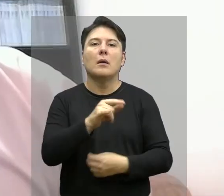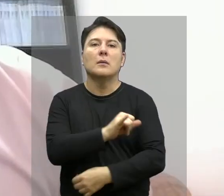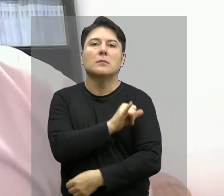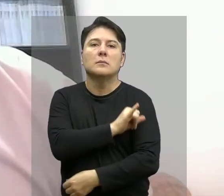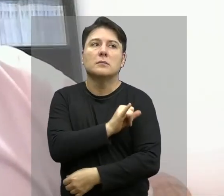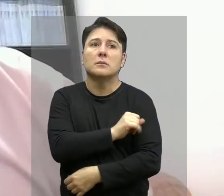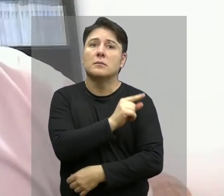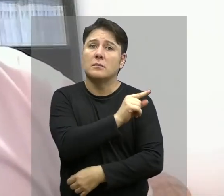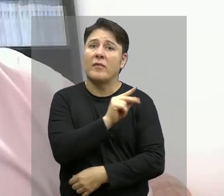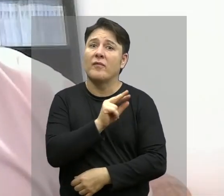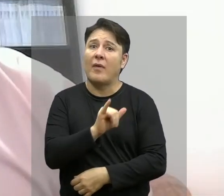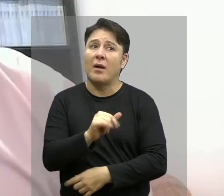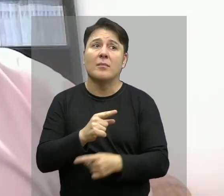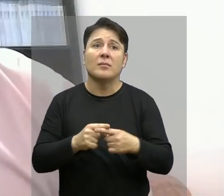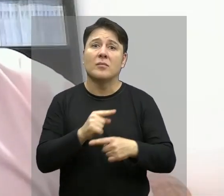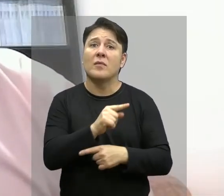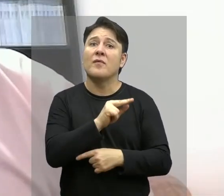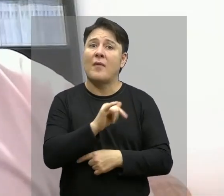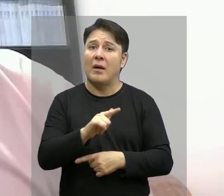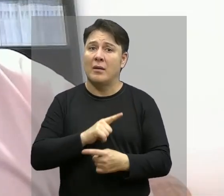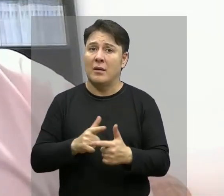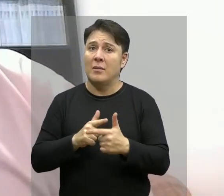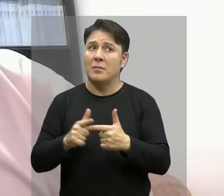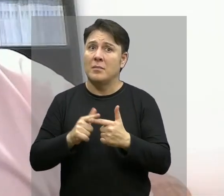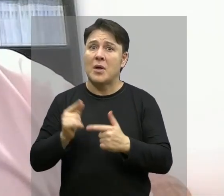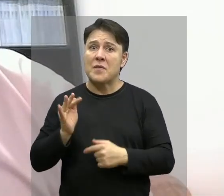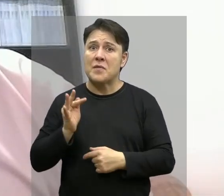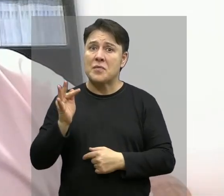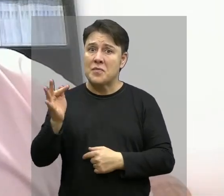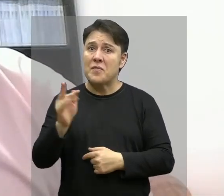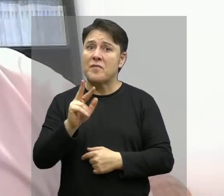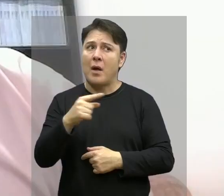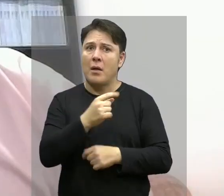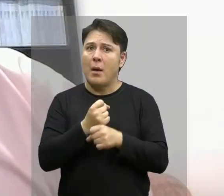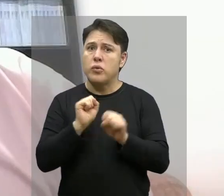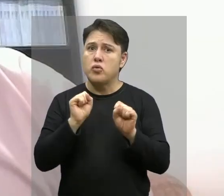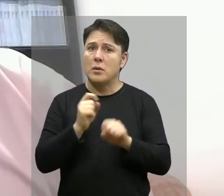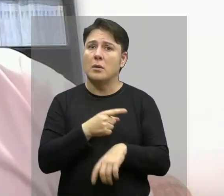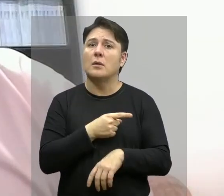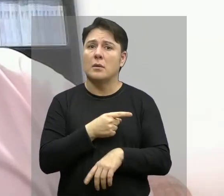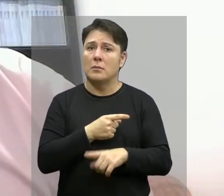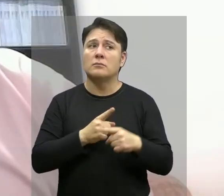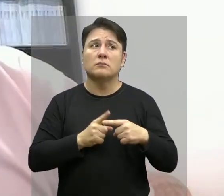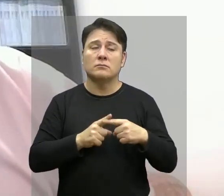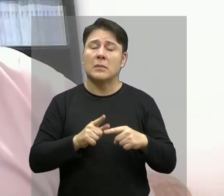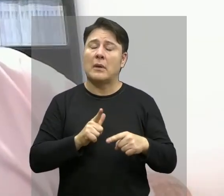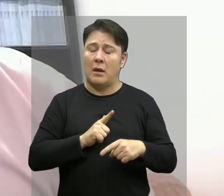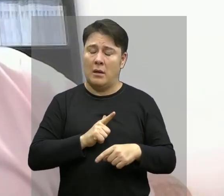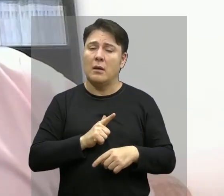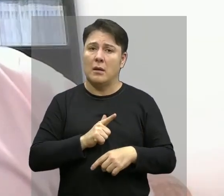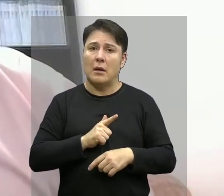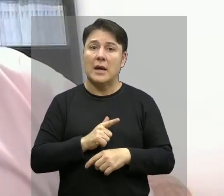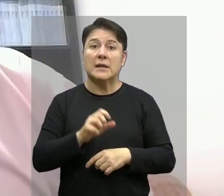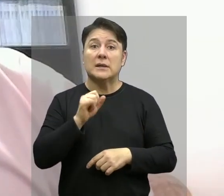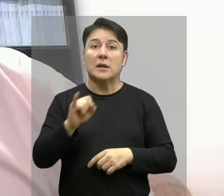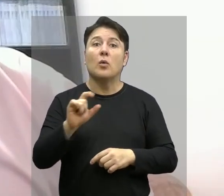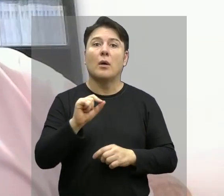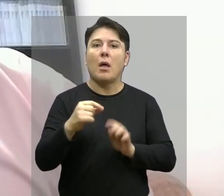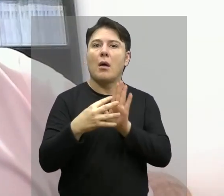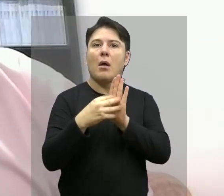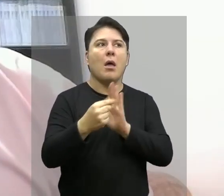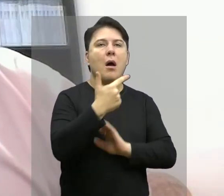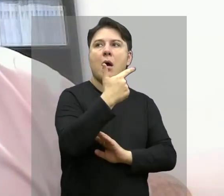Janeiro. Né? É uma bomba relógio que estão sendo instalado agora lá na questão do Rio de Janeiro. Essa moda pega no